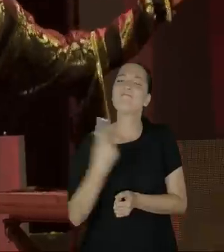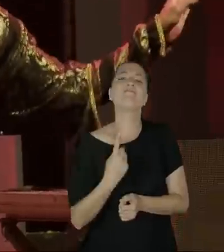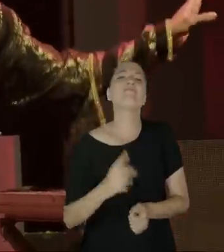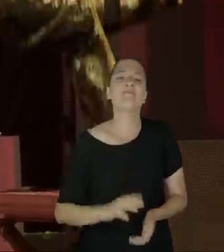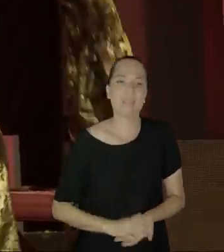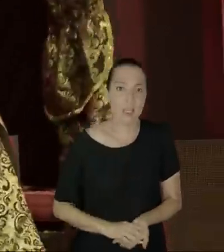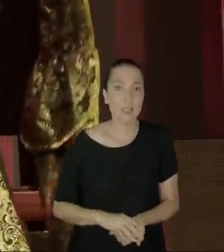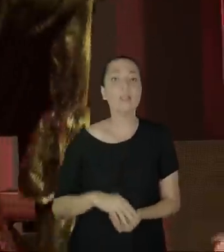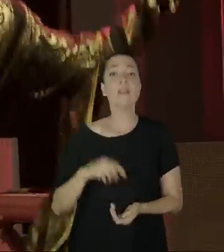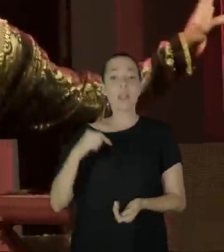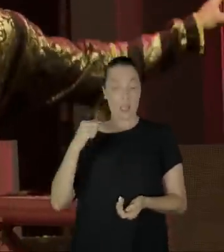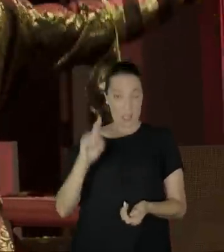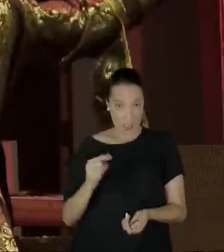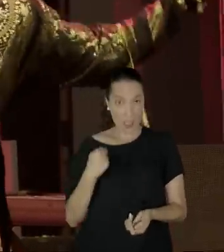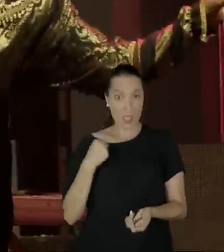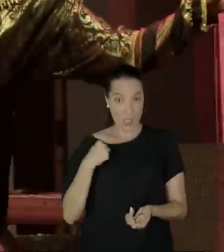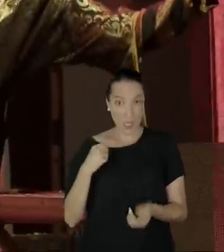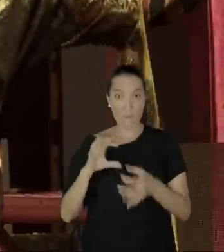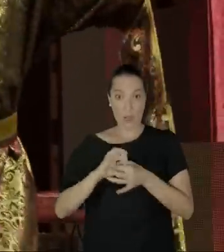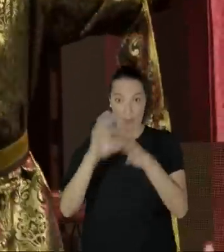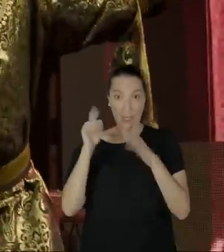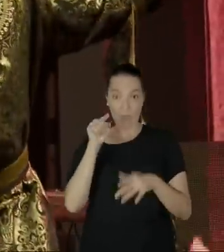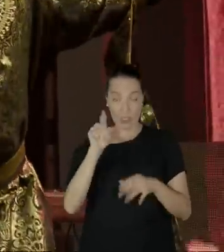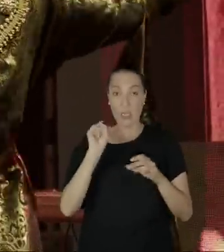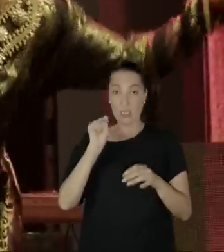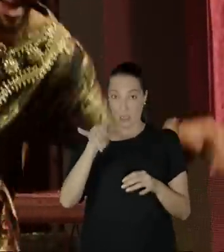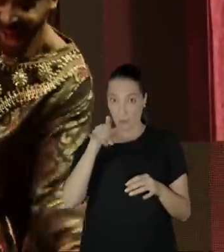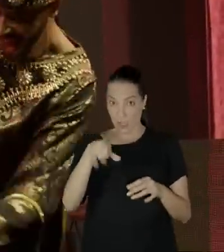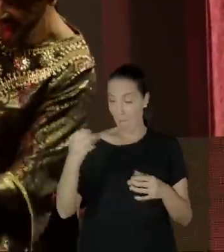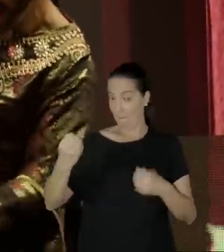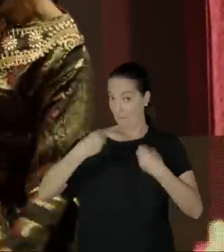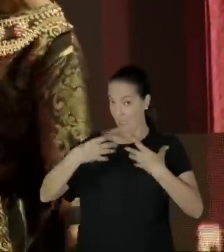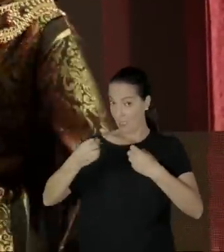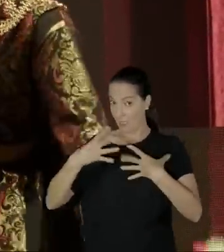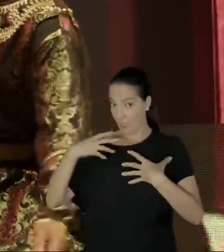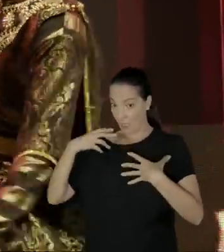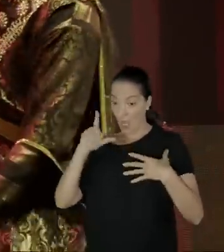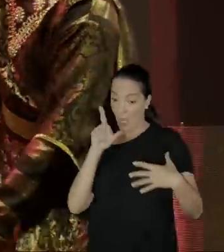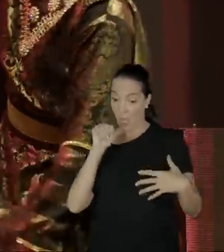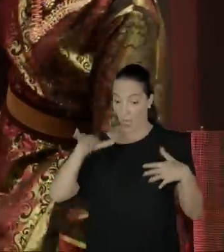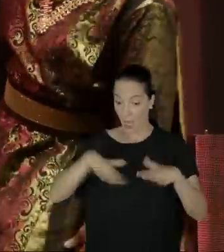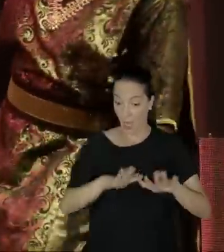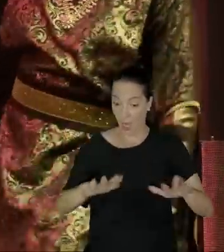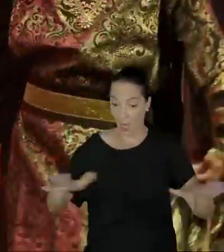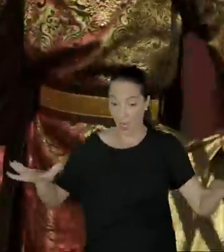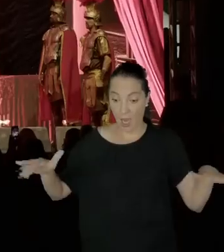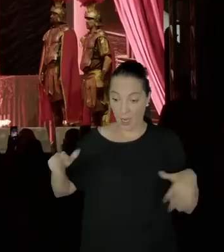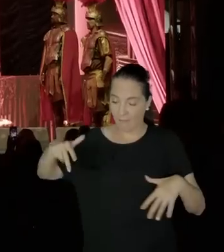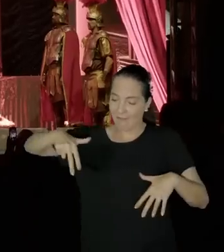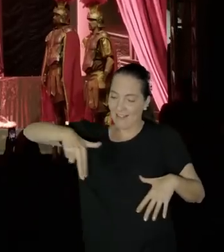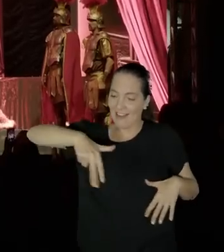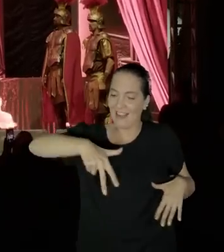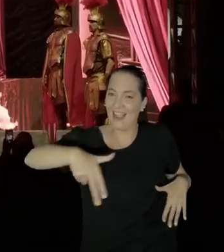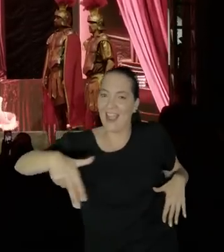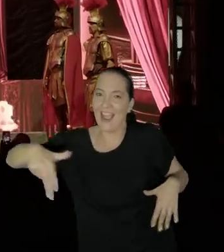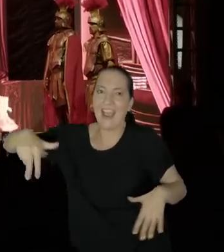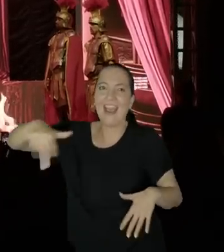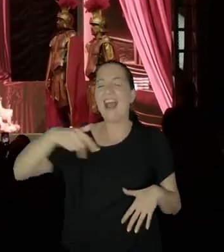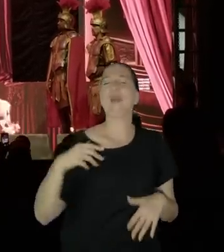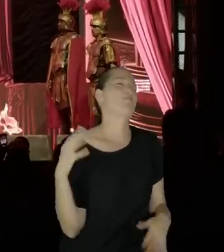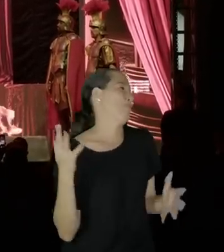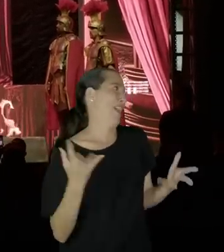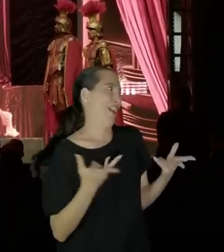me ensinares a caminhar sobre as águas. Ah, que maravilha seria!